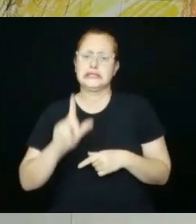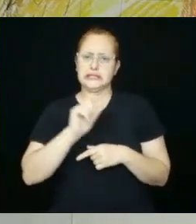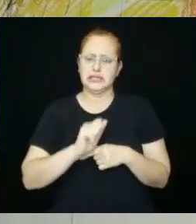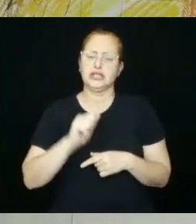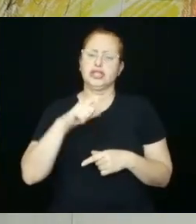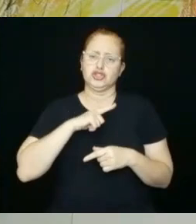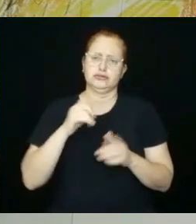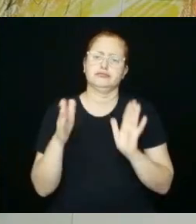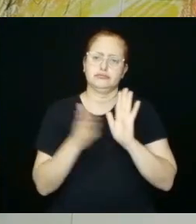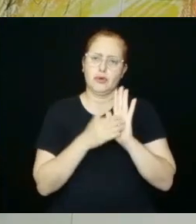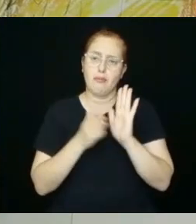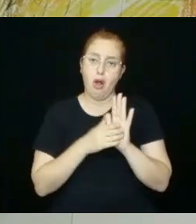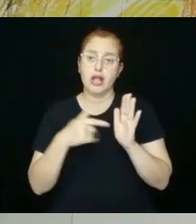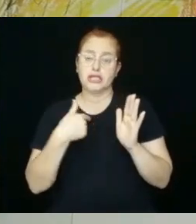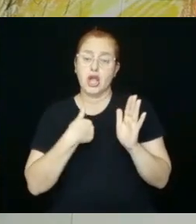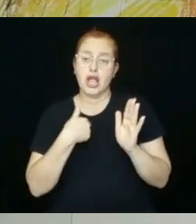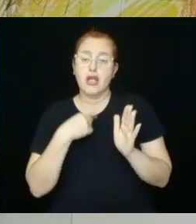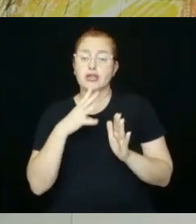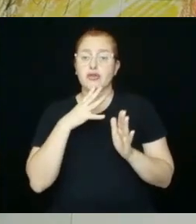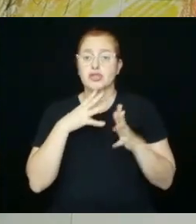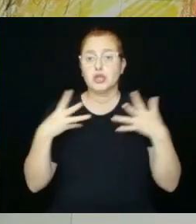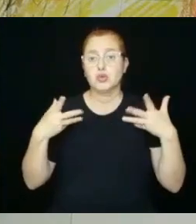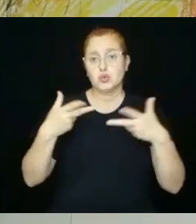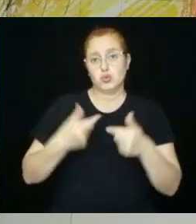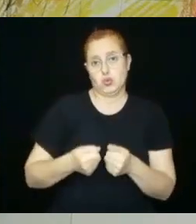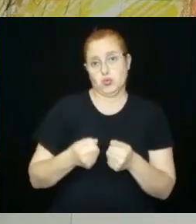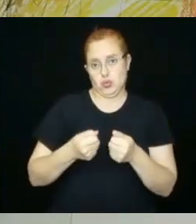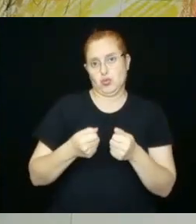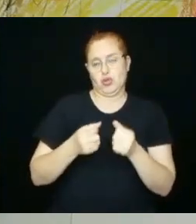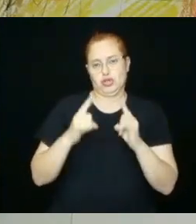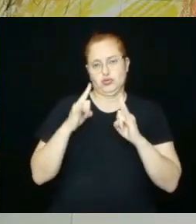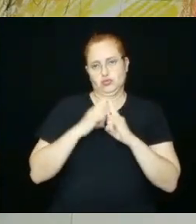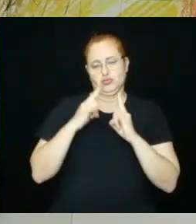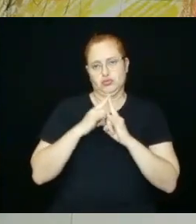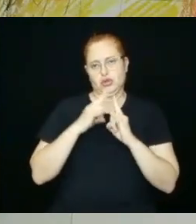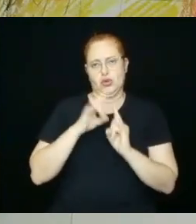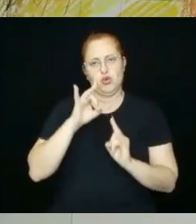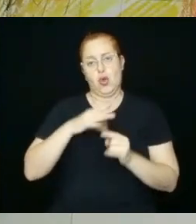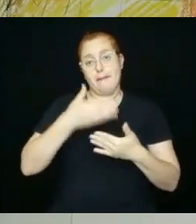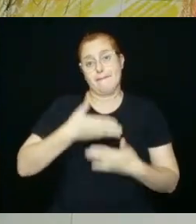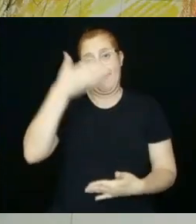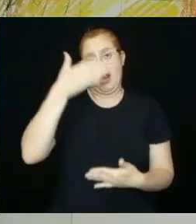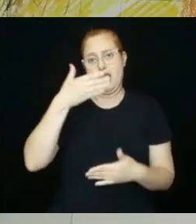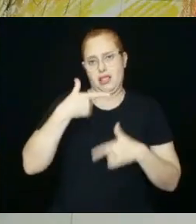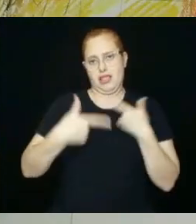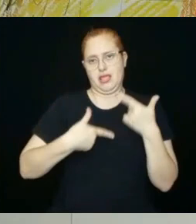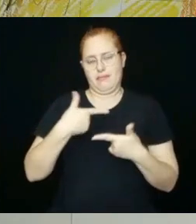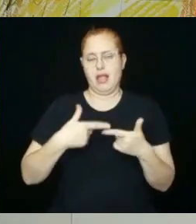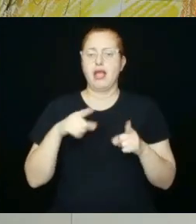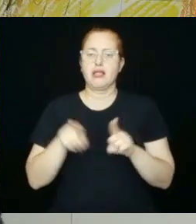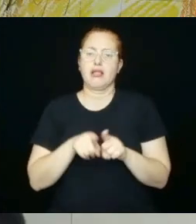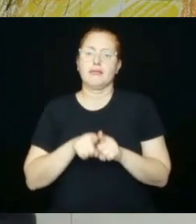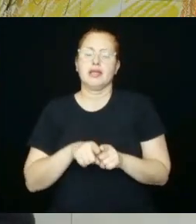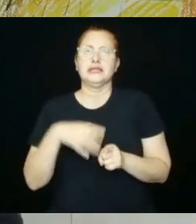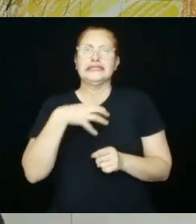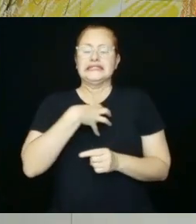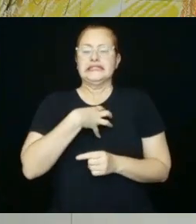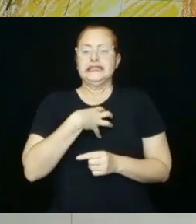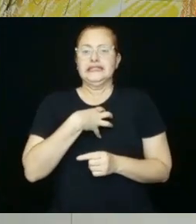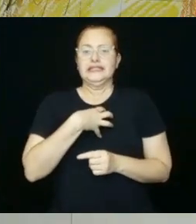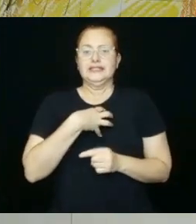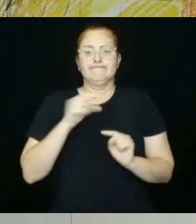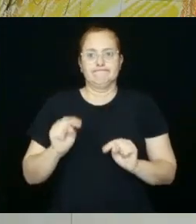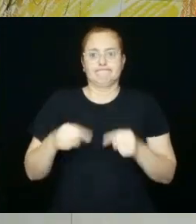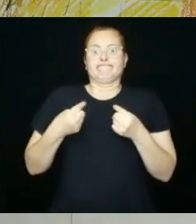dessa proposta, então eu estava conhecendo tudo, na verdade, não só a parede. Ao mesmo tempo que eu fiquei um pouco me